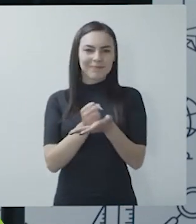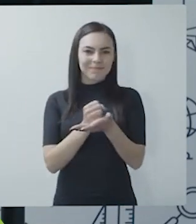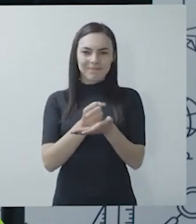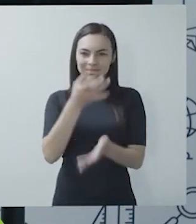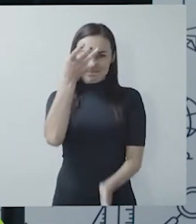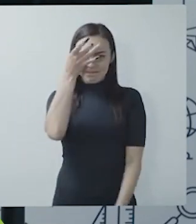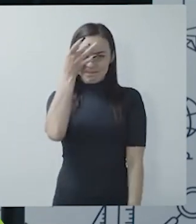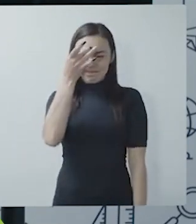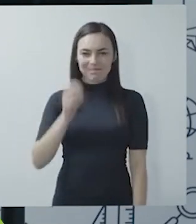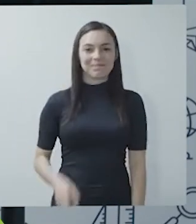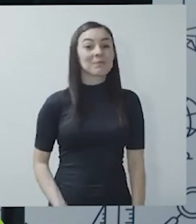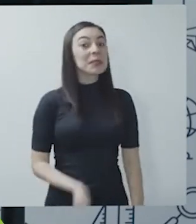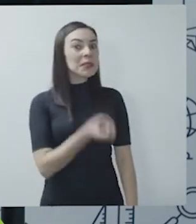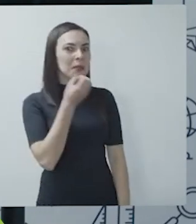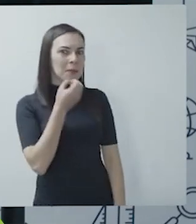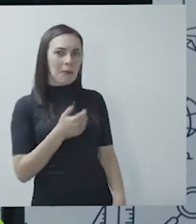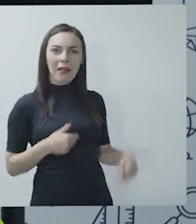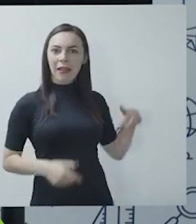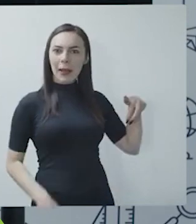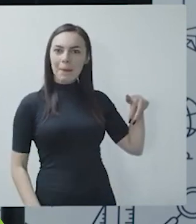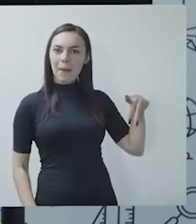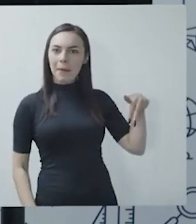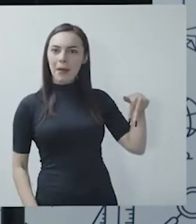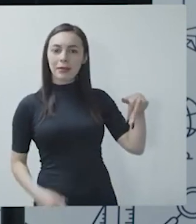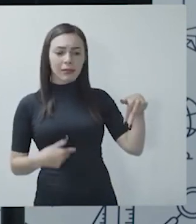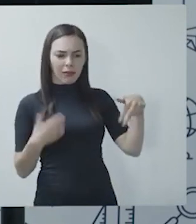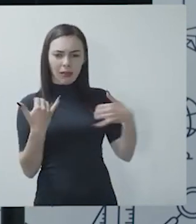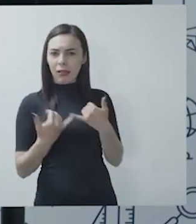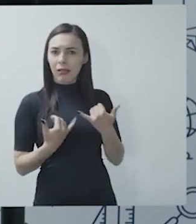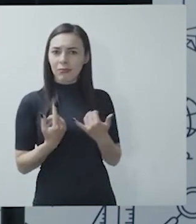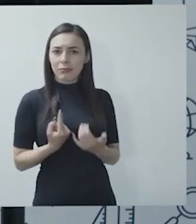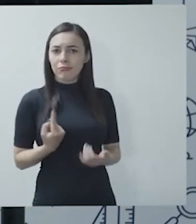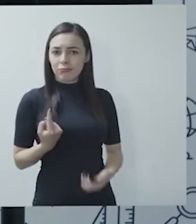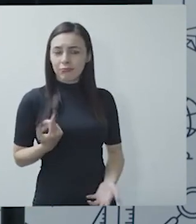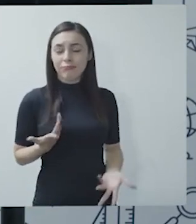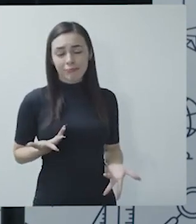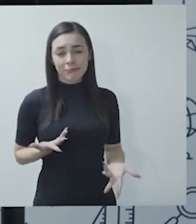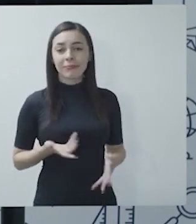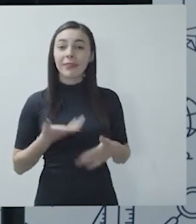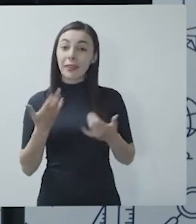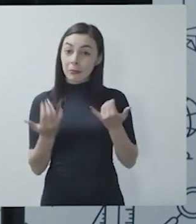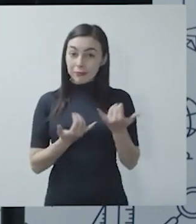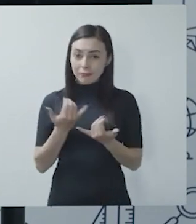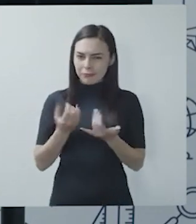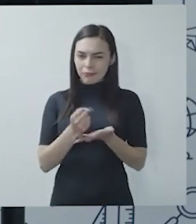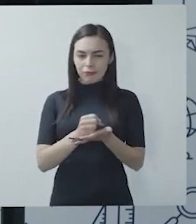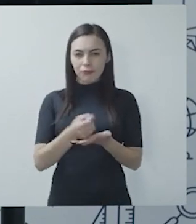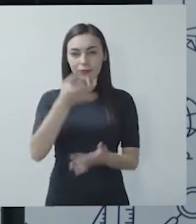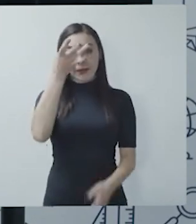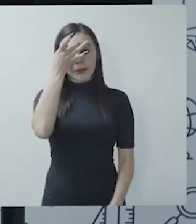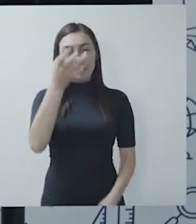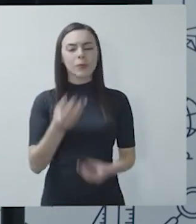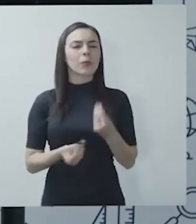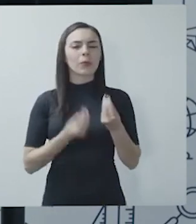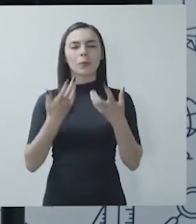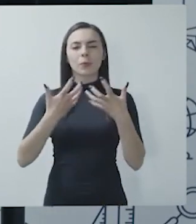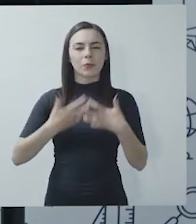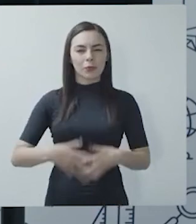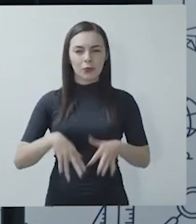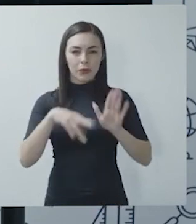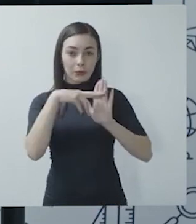memória. Que bom que ela estava aqui passando, né? Porque senão eu ia ter que brincar sozinha. Então o jogo da memória vai ser assim. Nós vamos ter